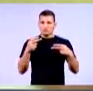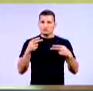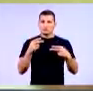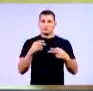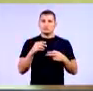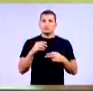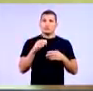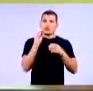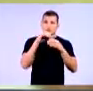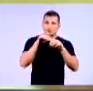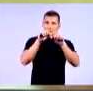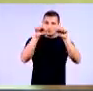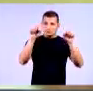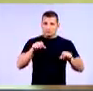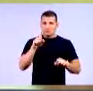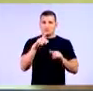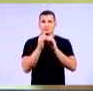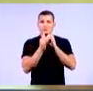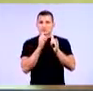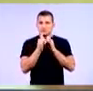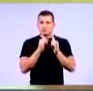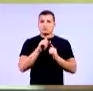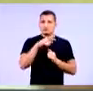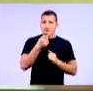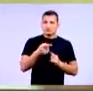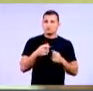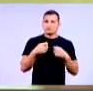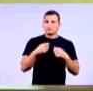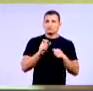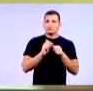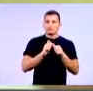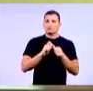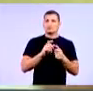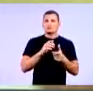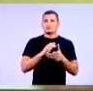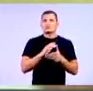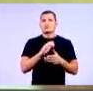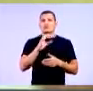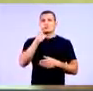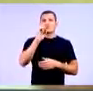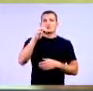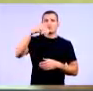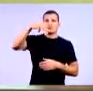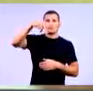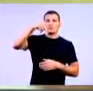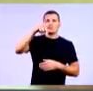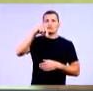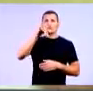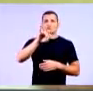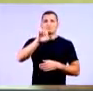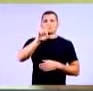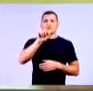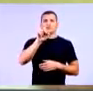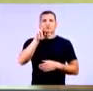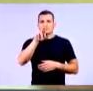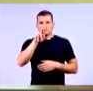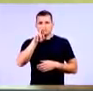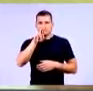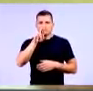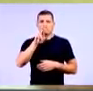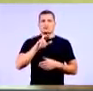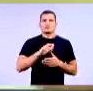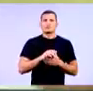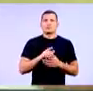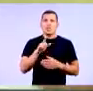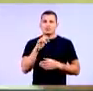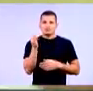as informações que serão depois tabeladas, que serão compiladas, né? E o importante é